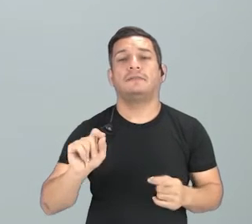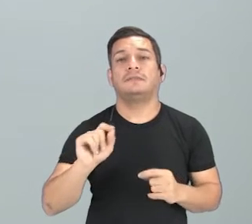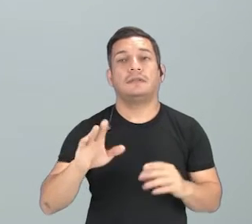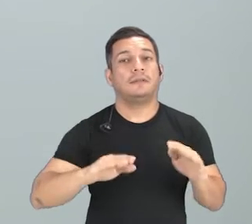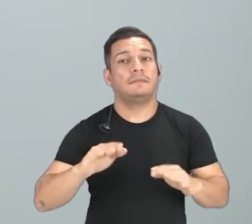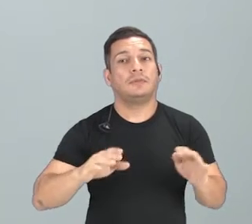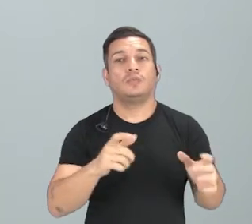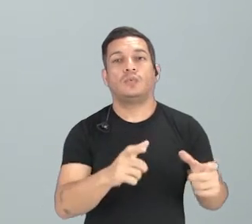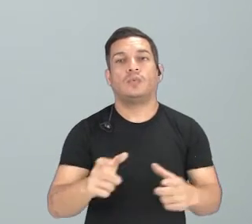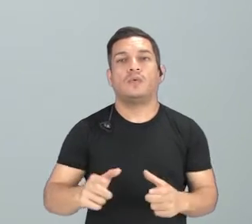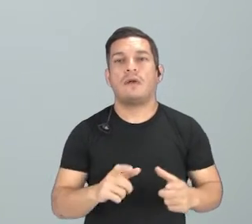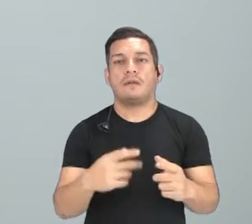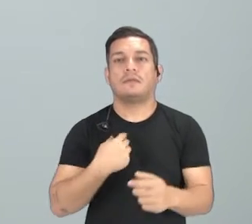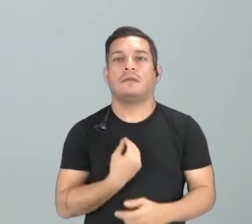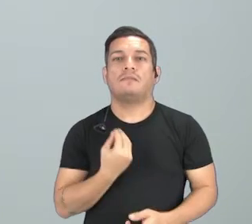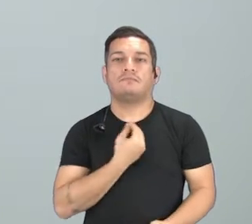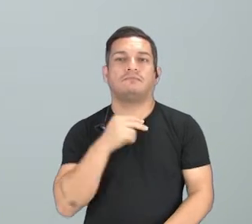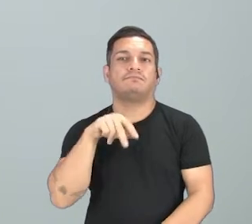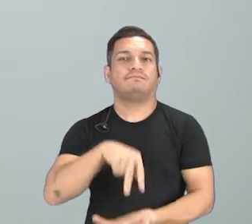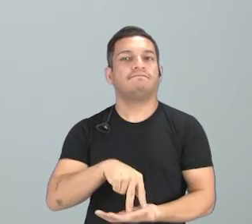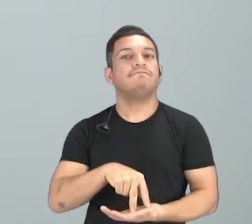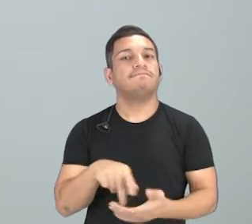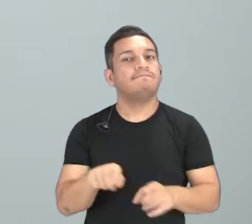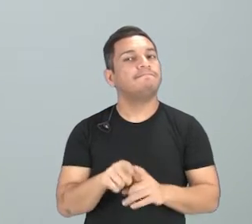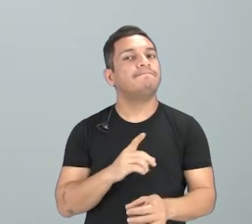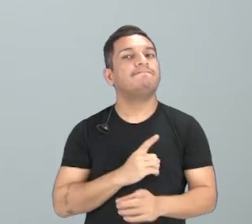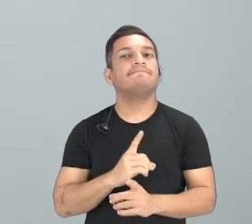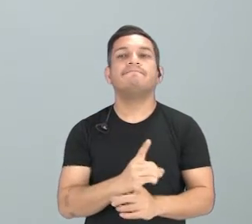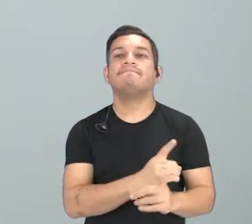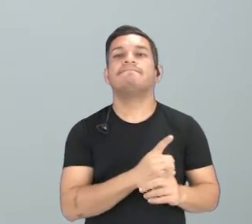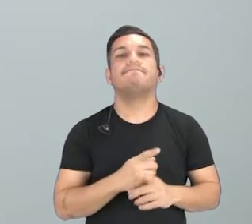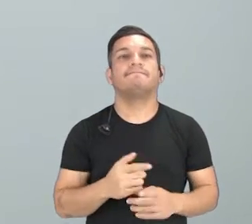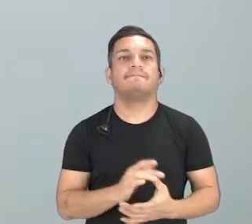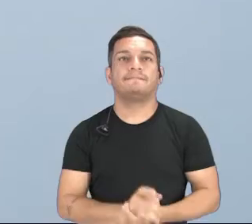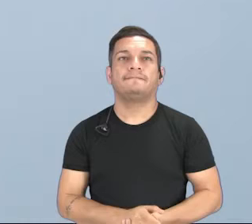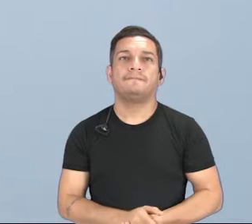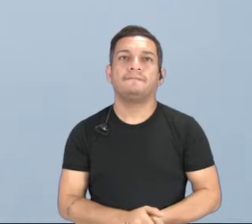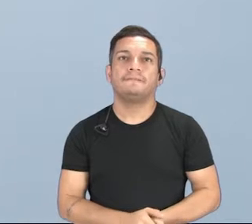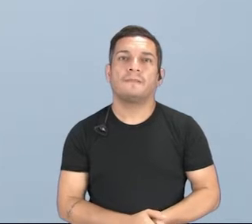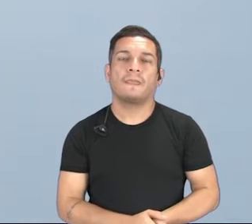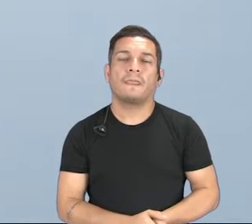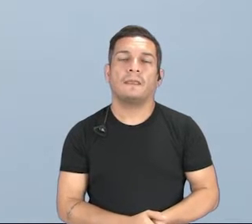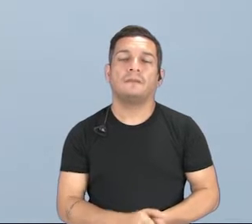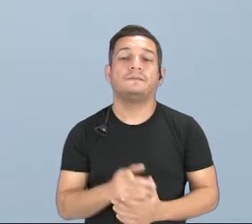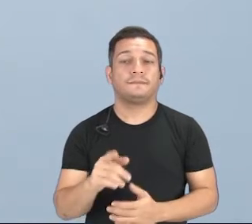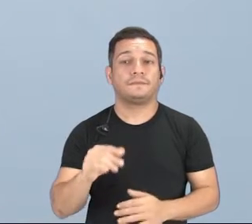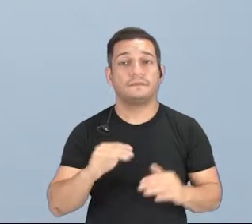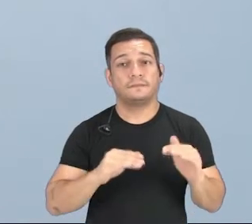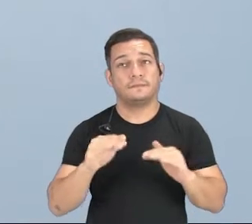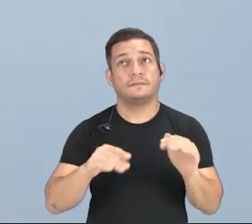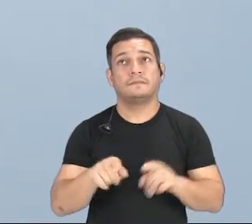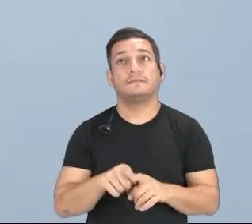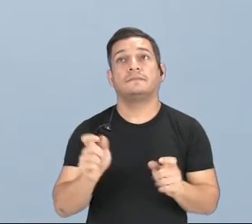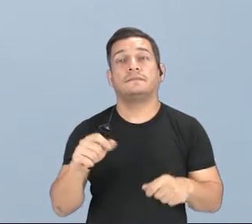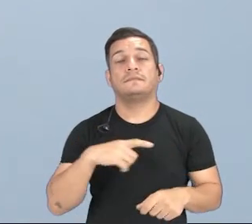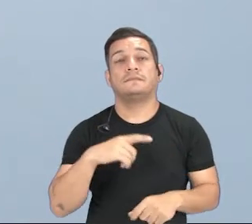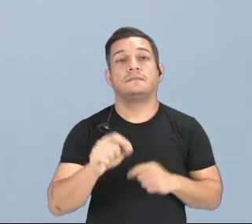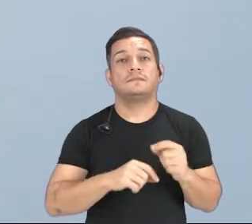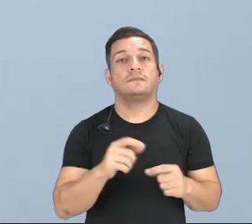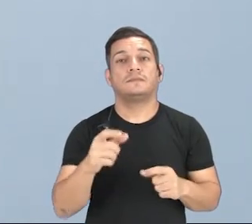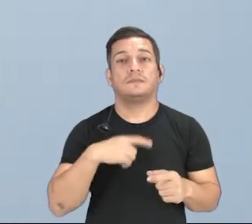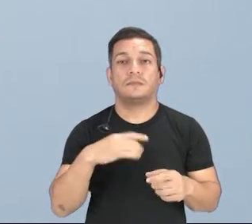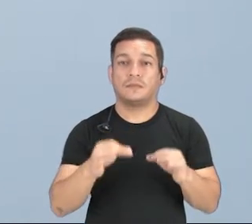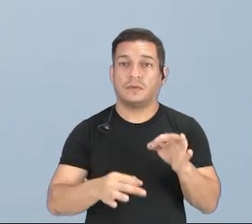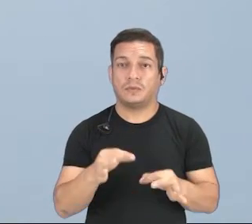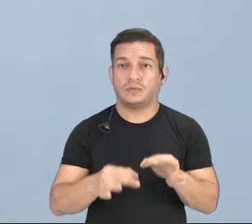que dependem do lugar onde você se encontra, tá certo? E essas variáveis, elas podem estar no campo